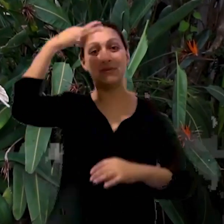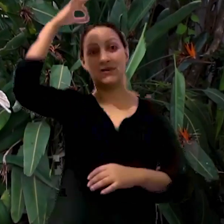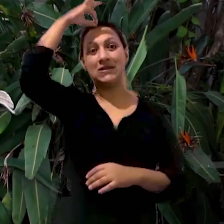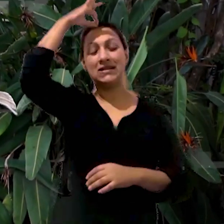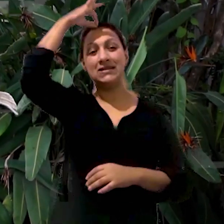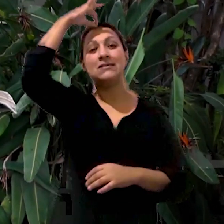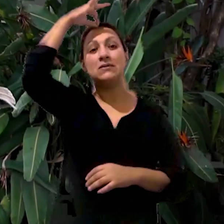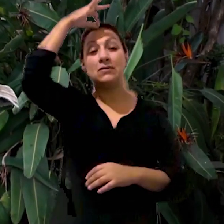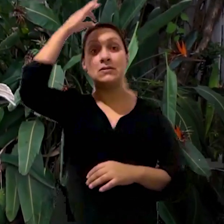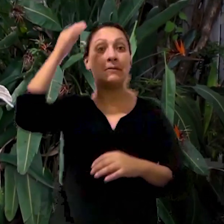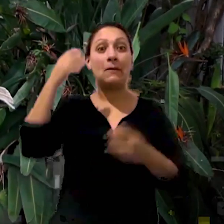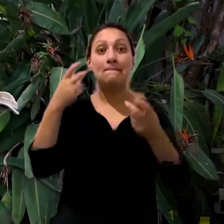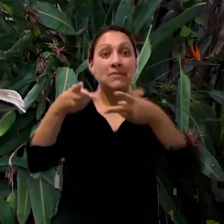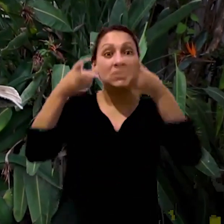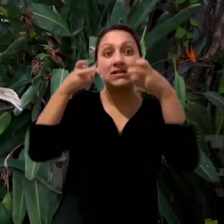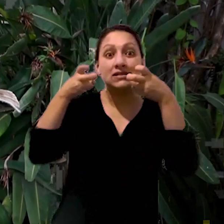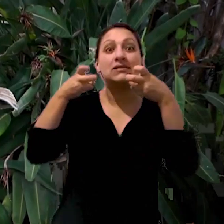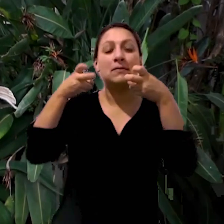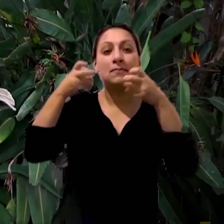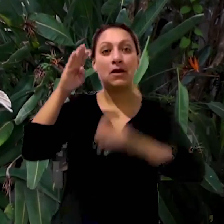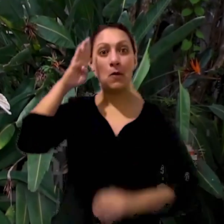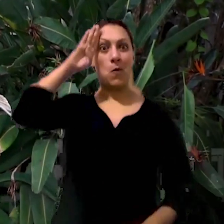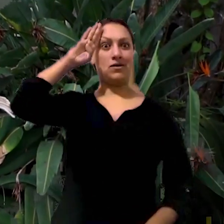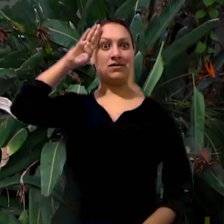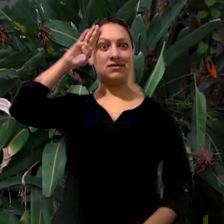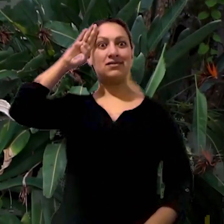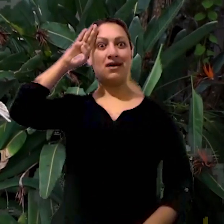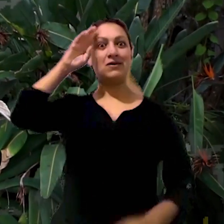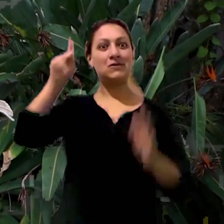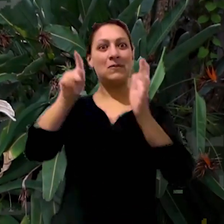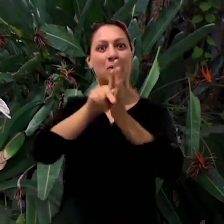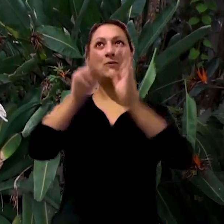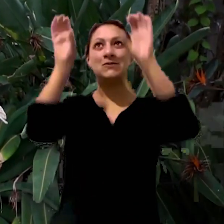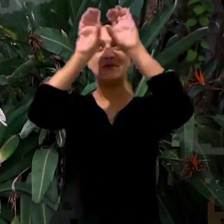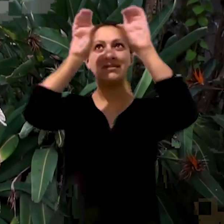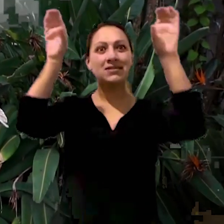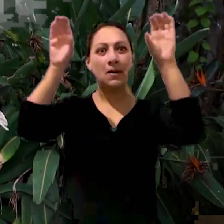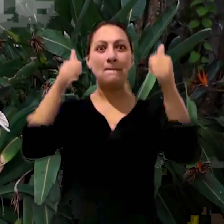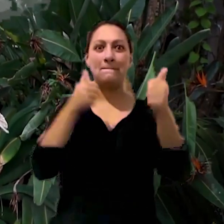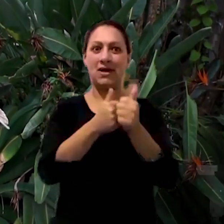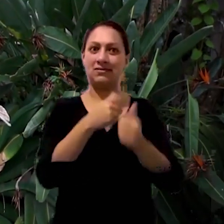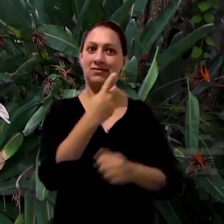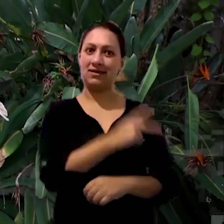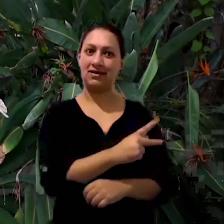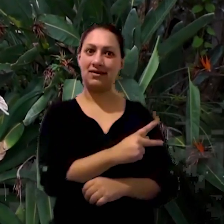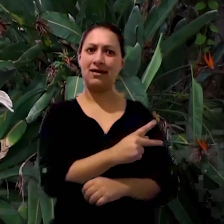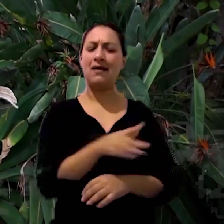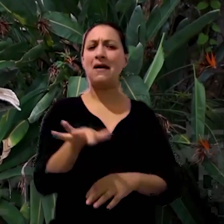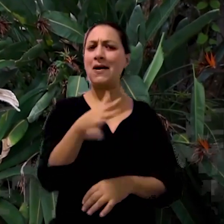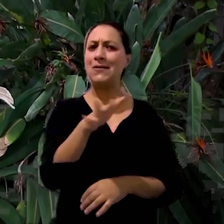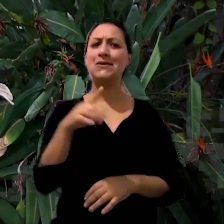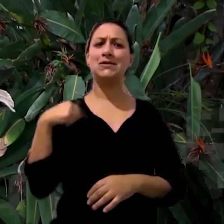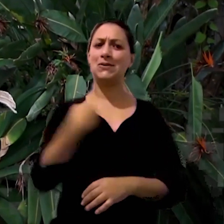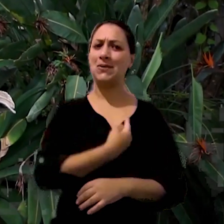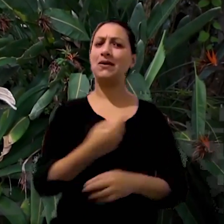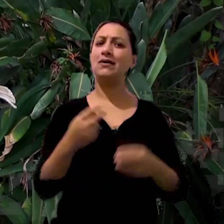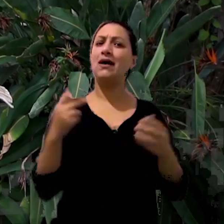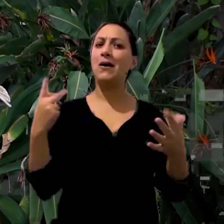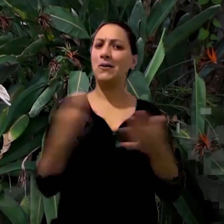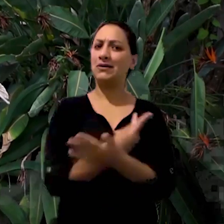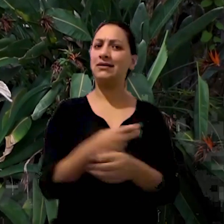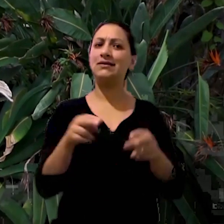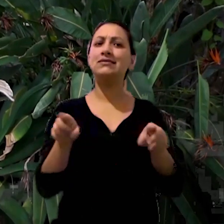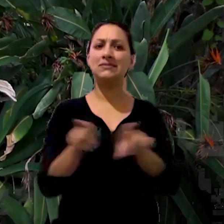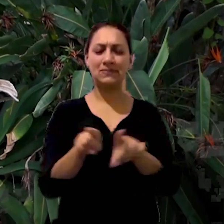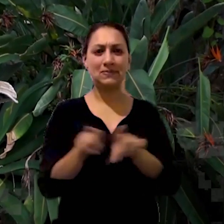que estava ao seu lado. E isso, irmãos, com nós, muitas vezes acontece, não é uma particularidade